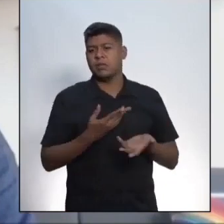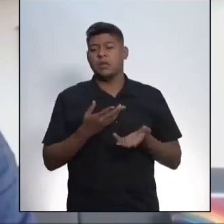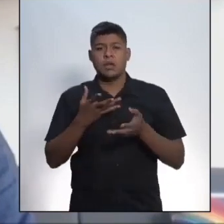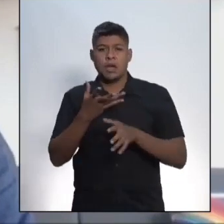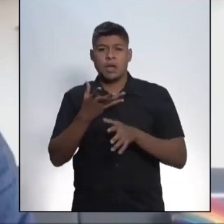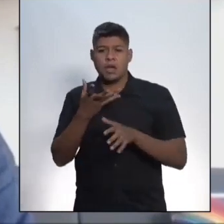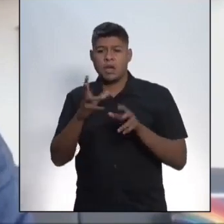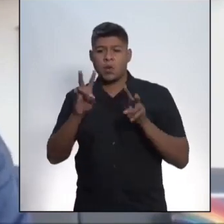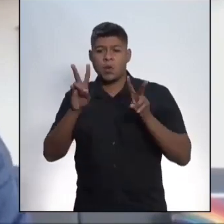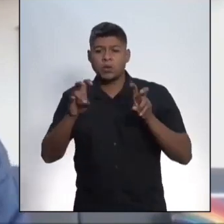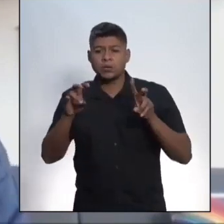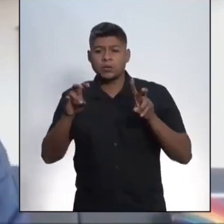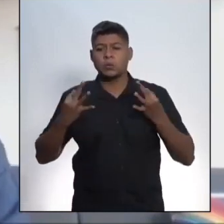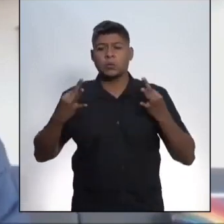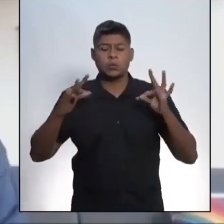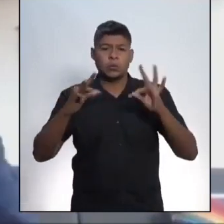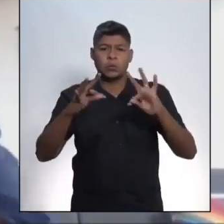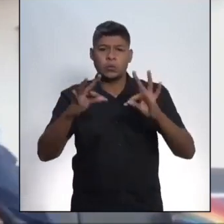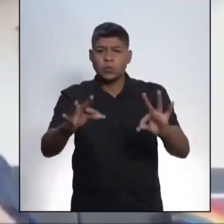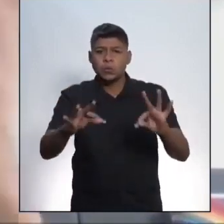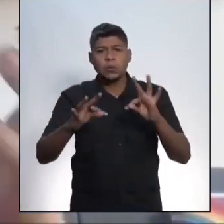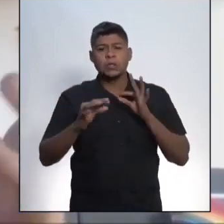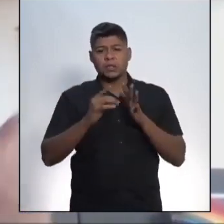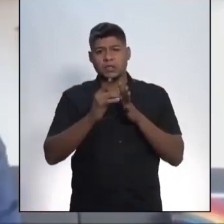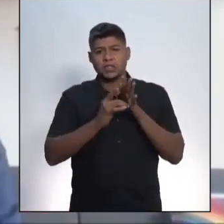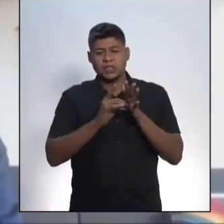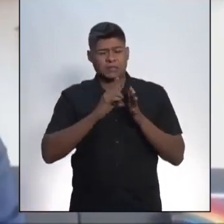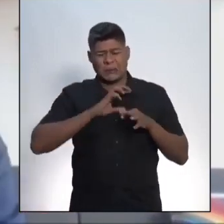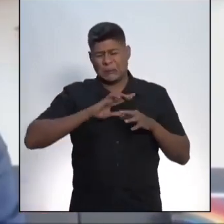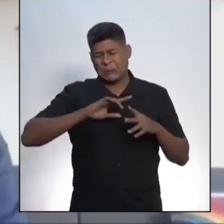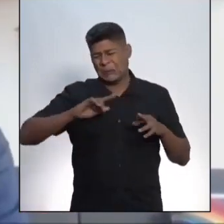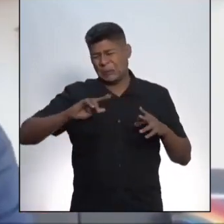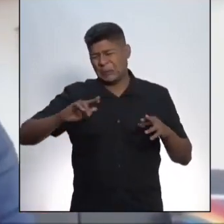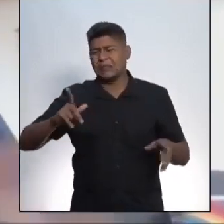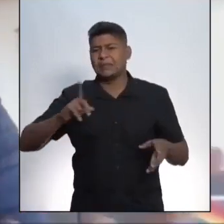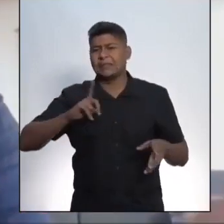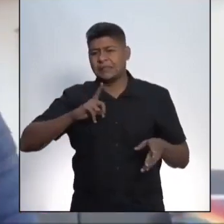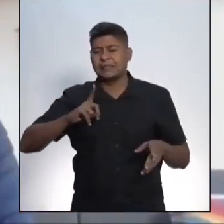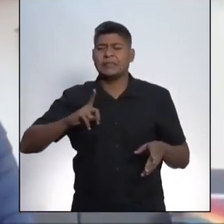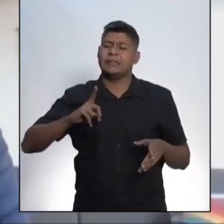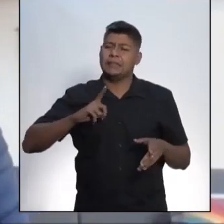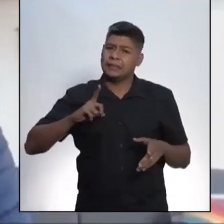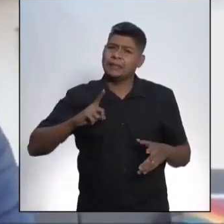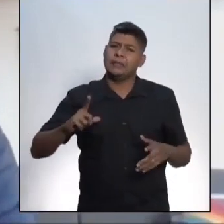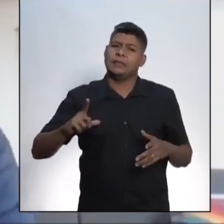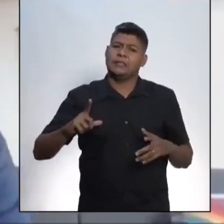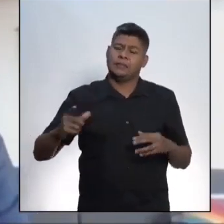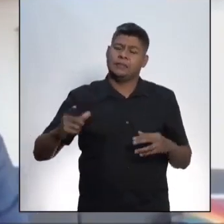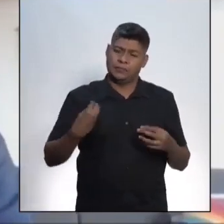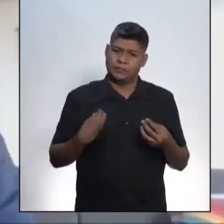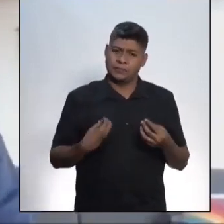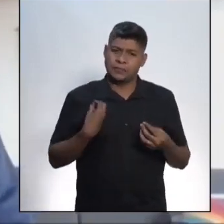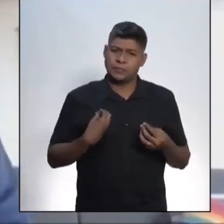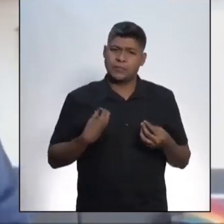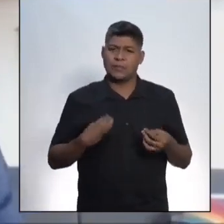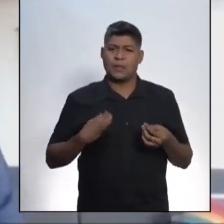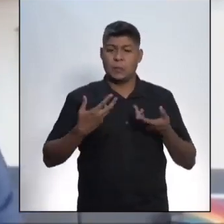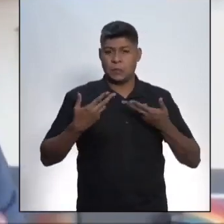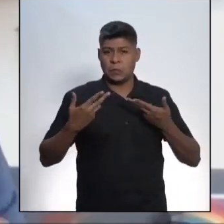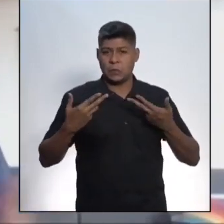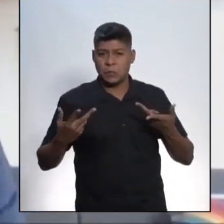conteúdo e recursos digitais, que tem muitas por aí, a riqueza que essas plataformas dão em termos de atualização